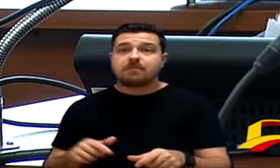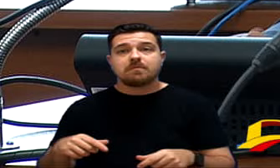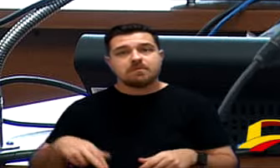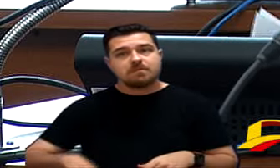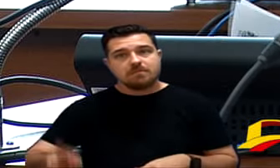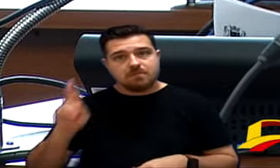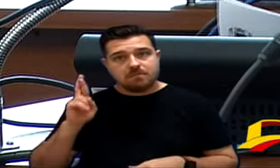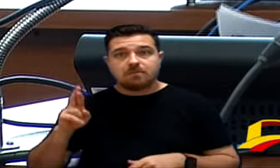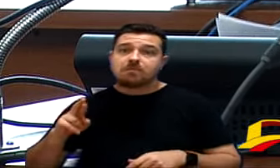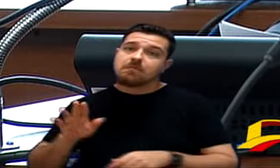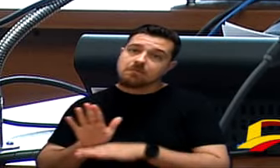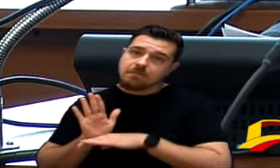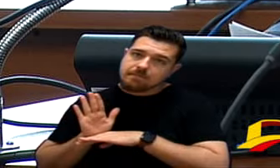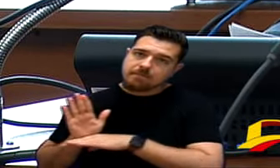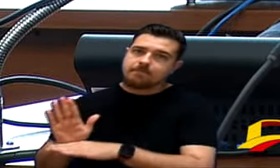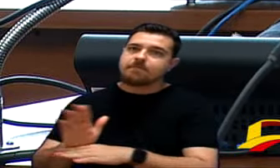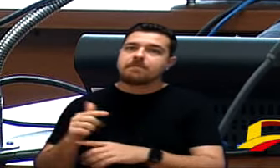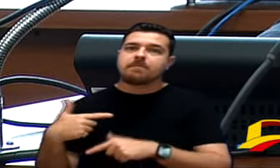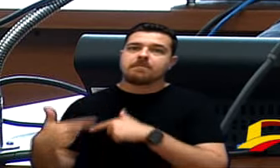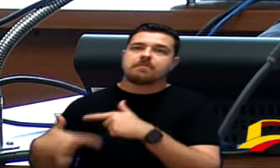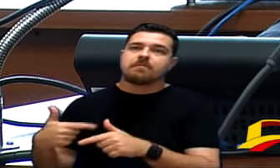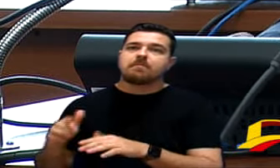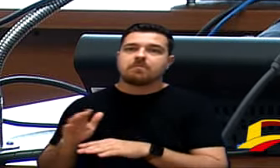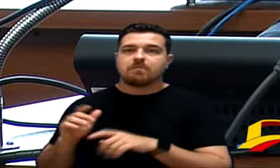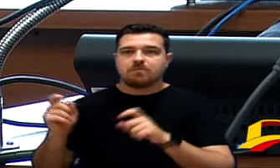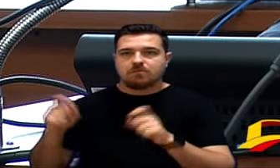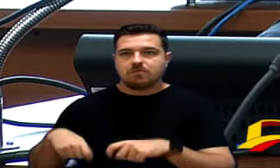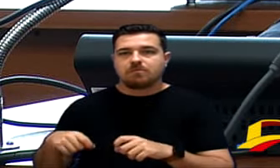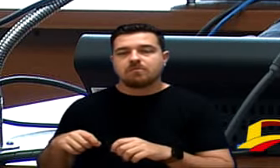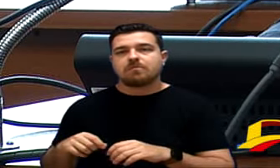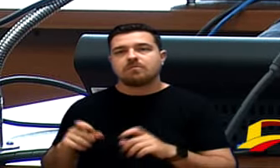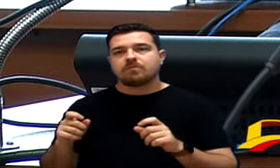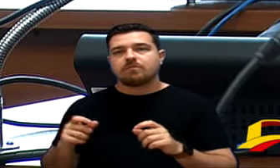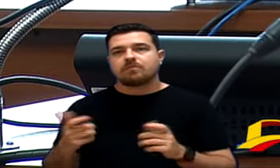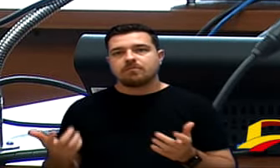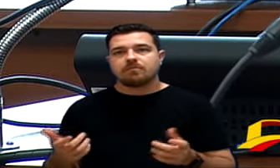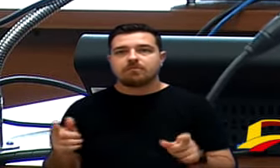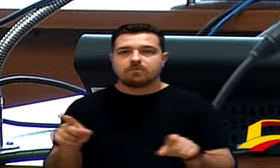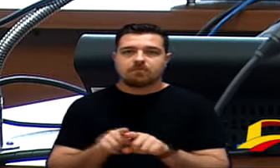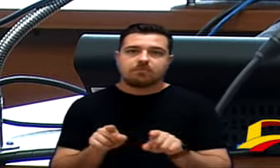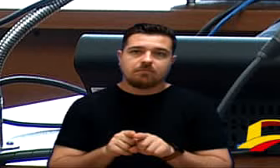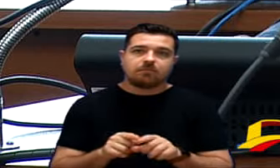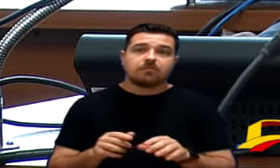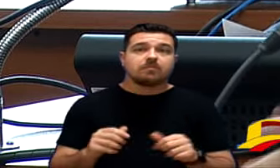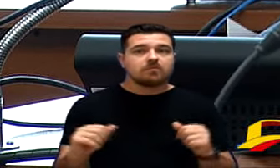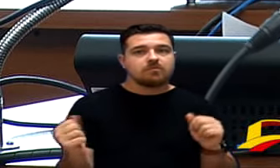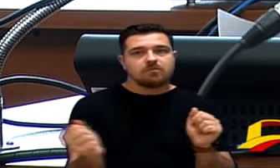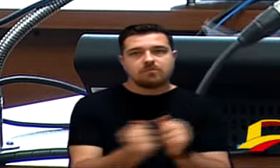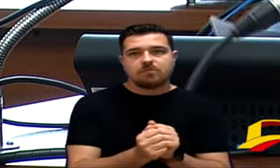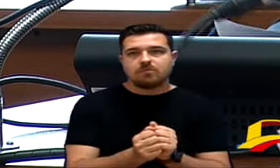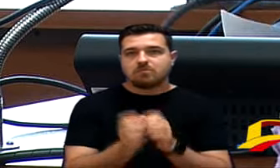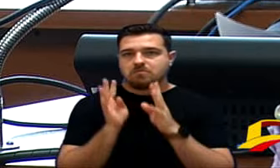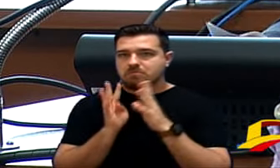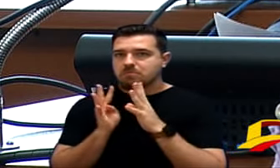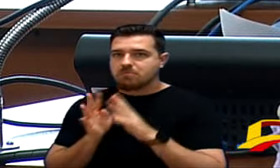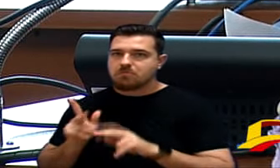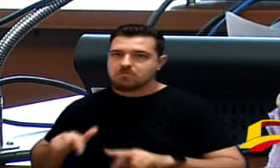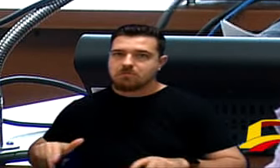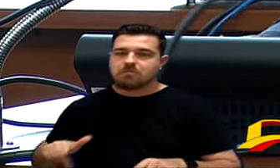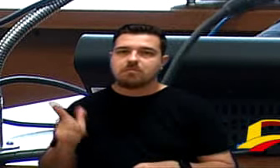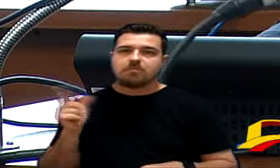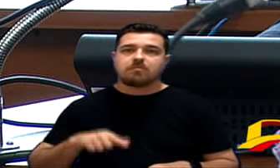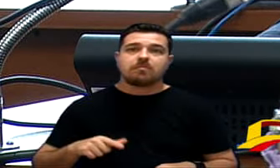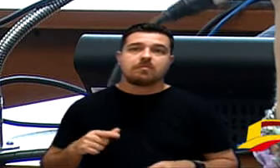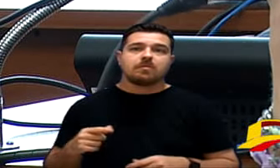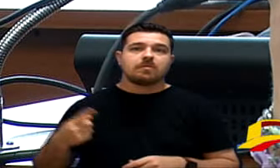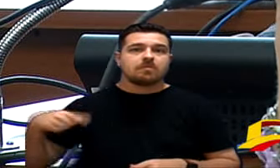responsabilidade de também cobrar e defender esses trabalhadores né até que a gente possa também acompanhar isso de perto porque da última